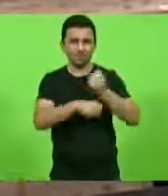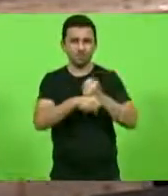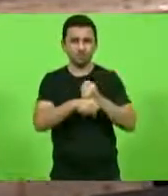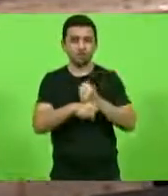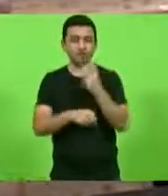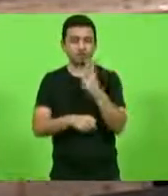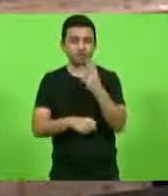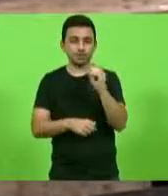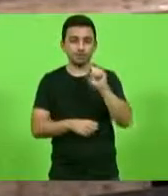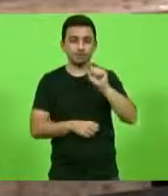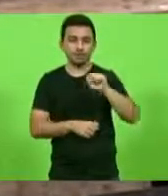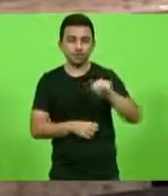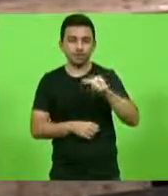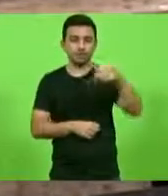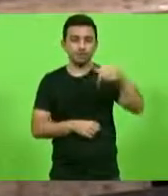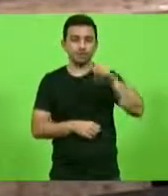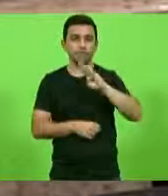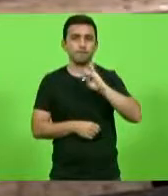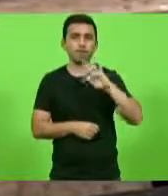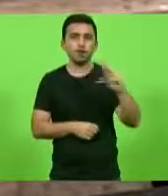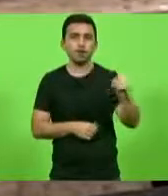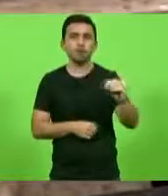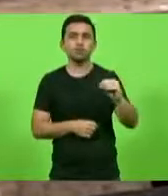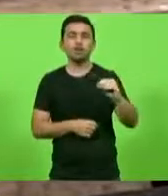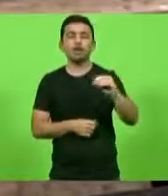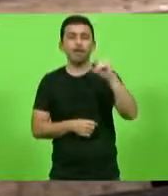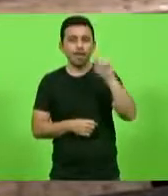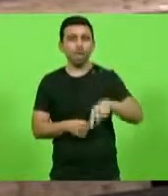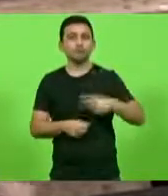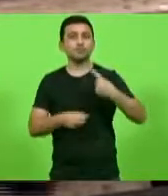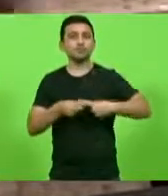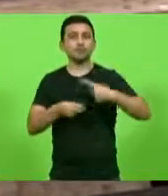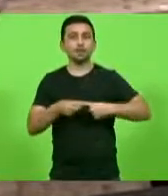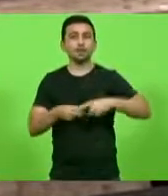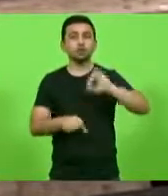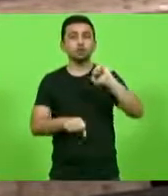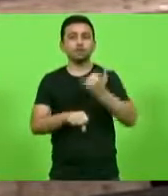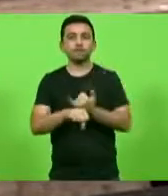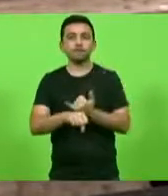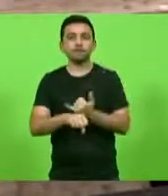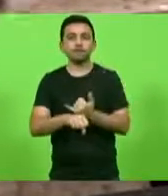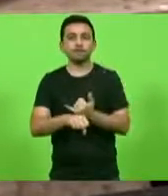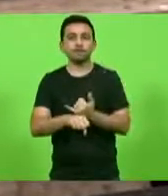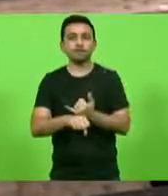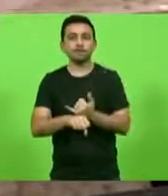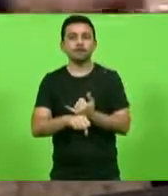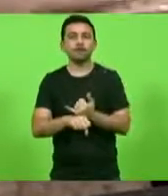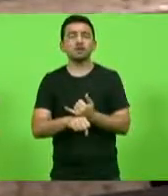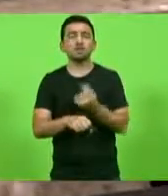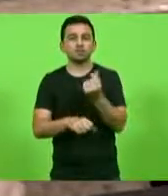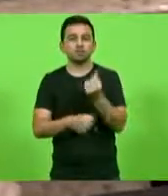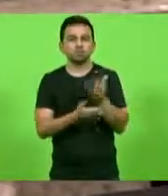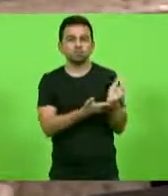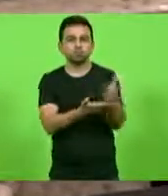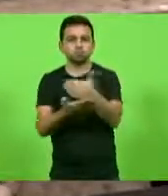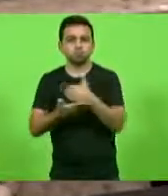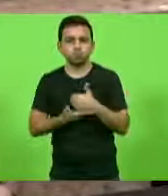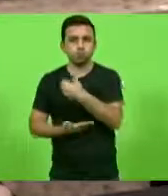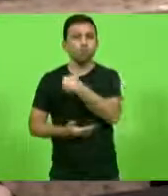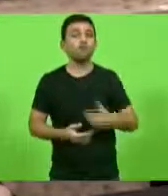30,7 bilhões saíram exclusivamente da cidade de Joinville. E de recursos recolhidos para o governo do